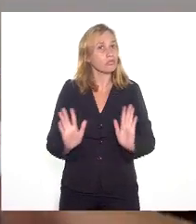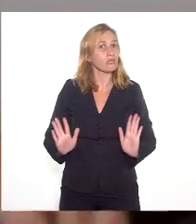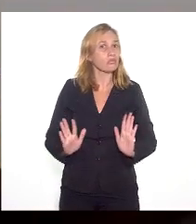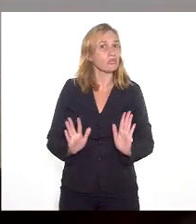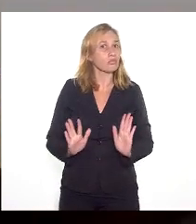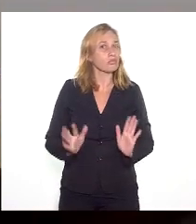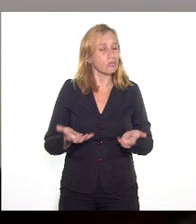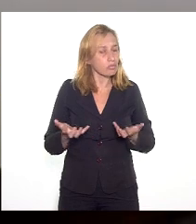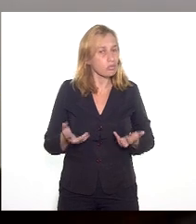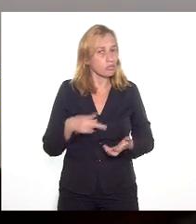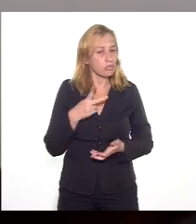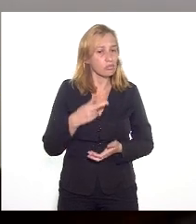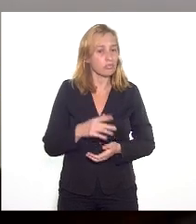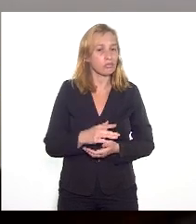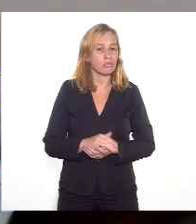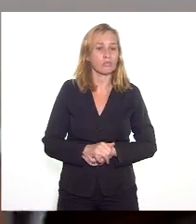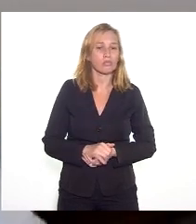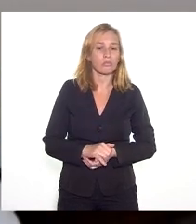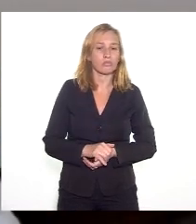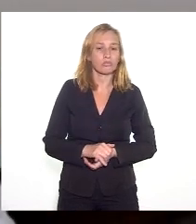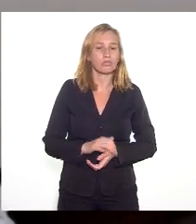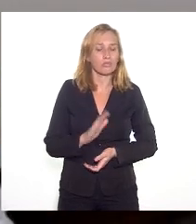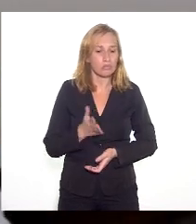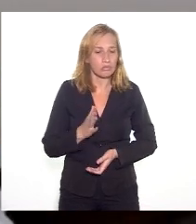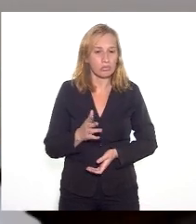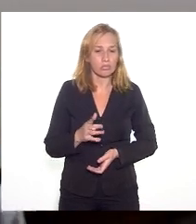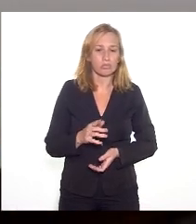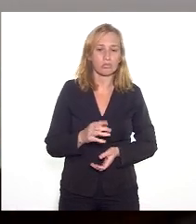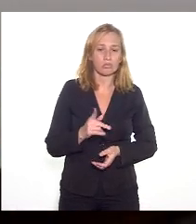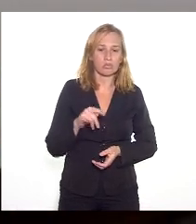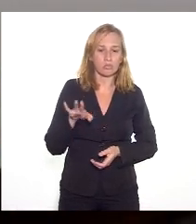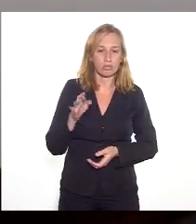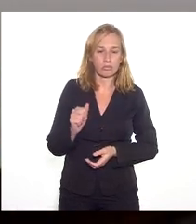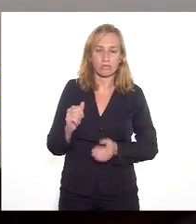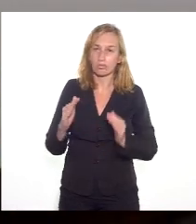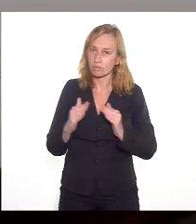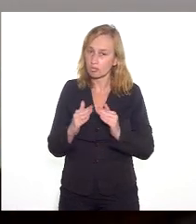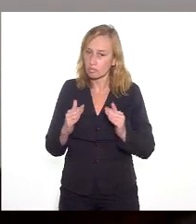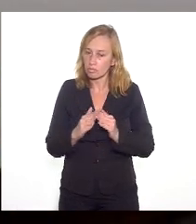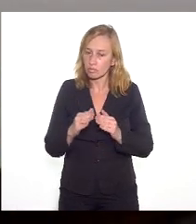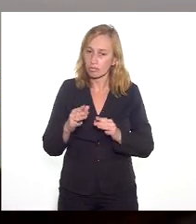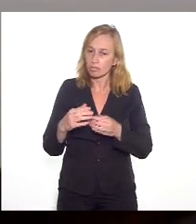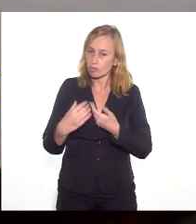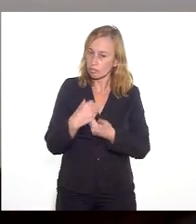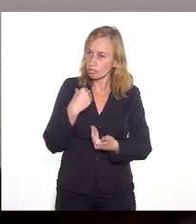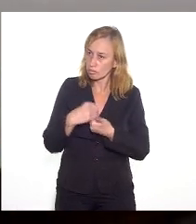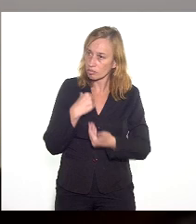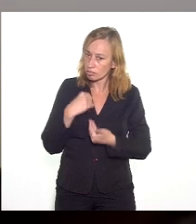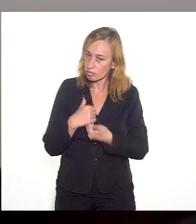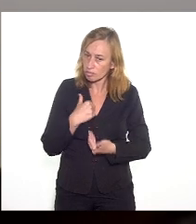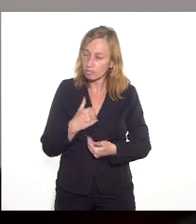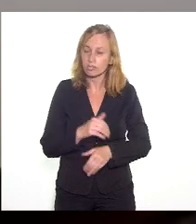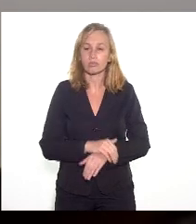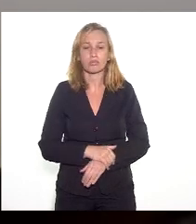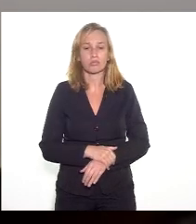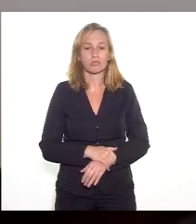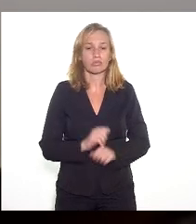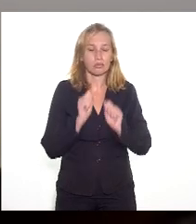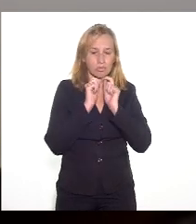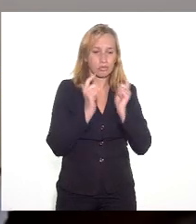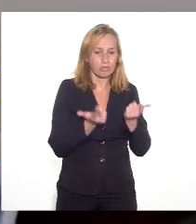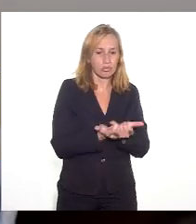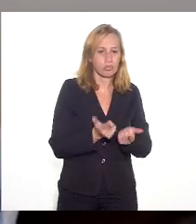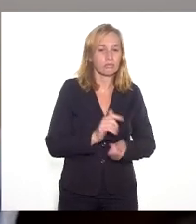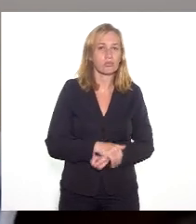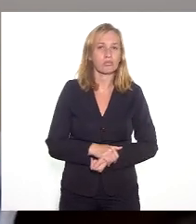então, eu quero fazer essa manifestação. Já acionamos a Procuradoria da Casa para nos orientar, Procuradoria da LERJ, para nos